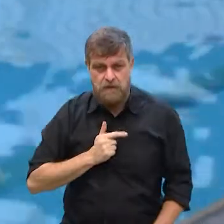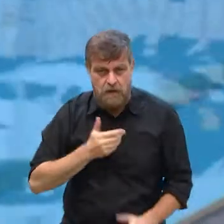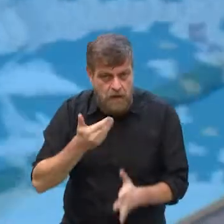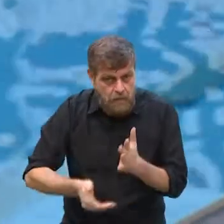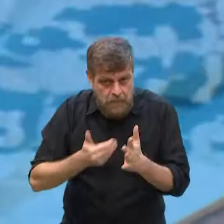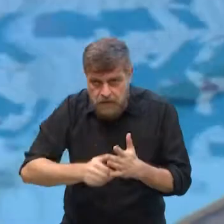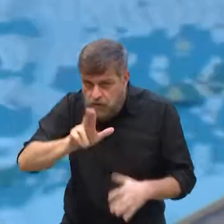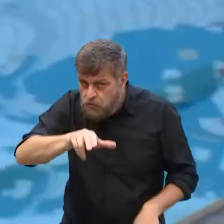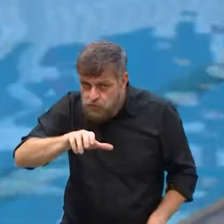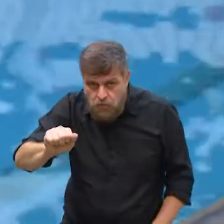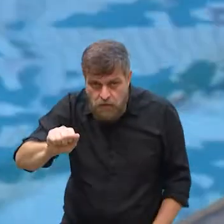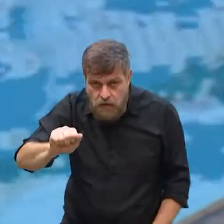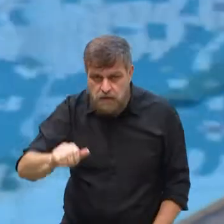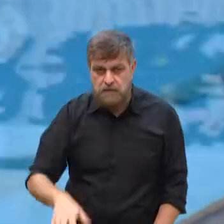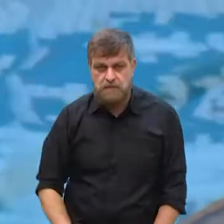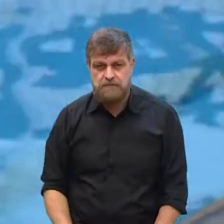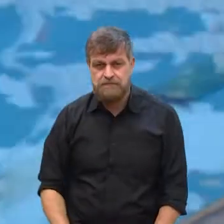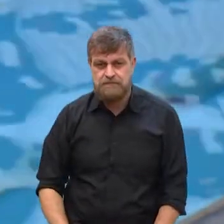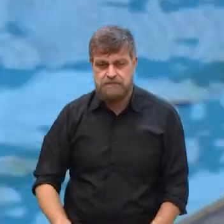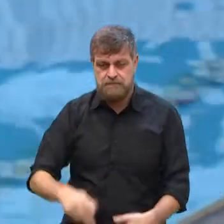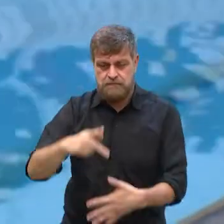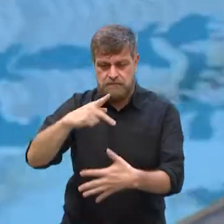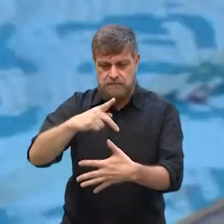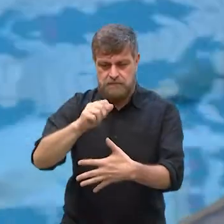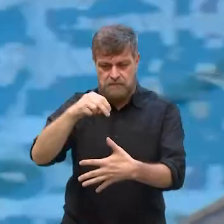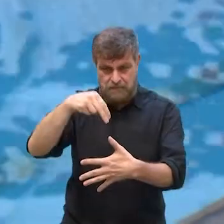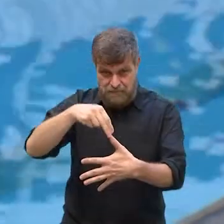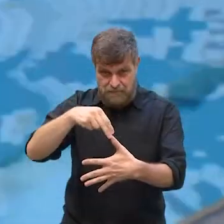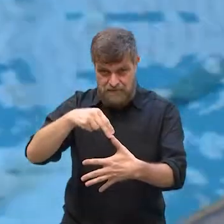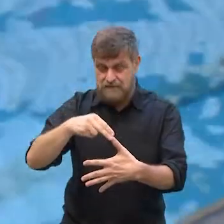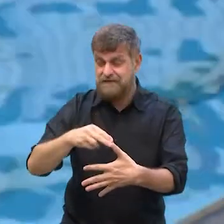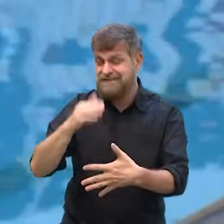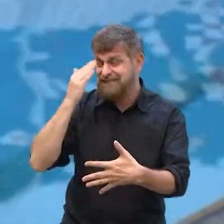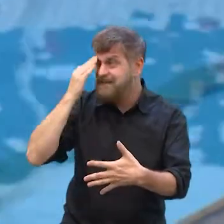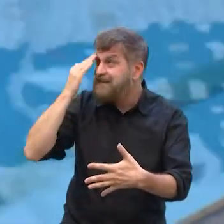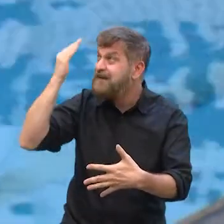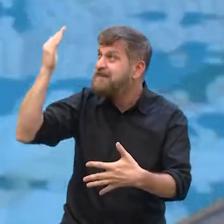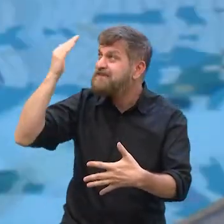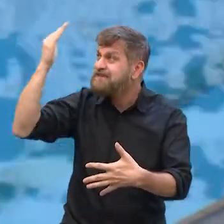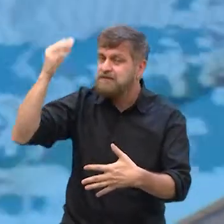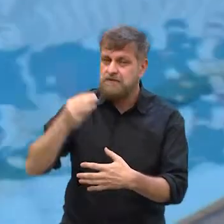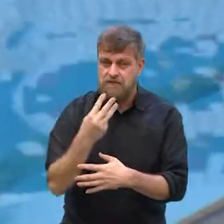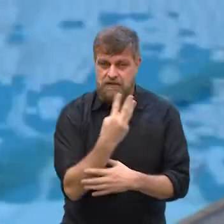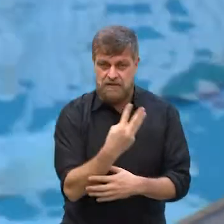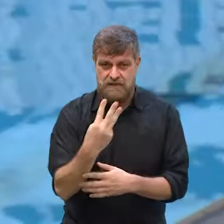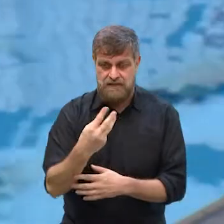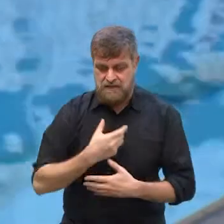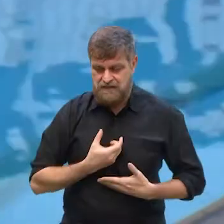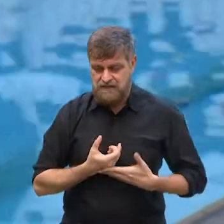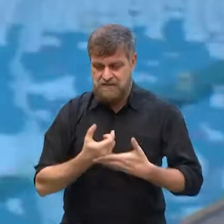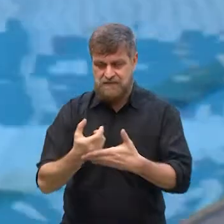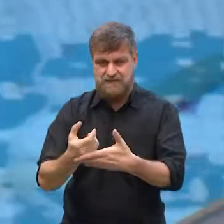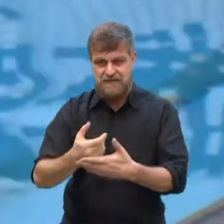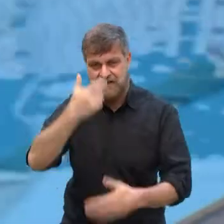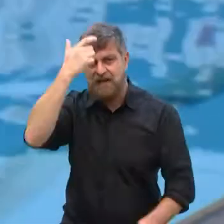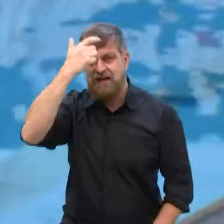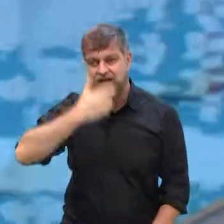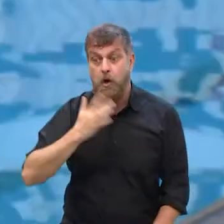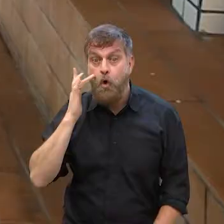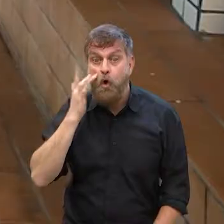uma disputa no PAN? O Parapan, graças a Deus, foi 33 medalhas e as 33 de